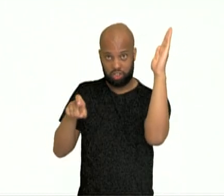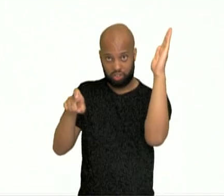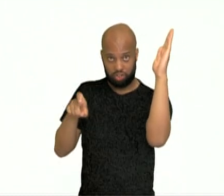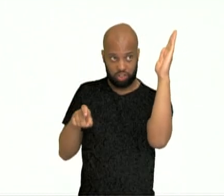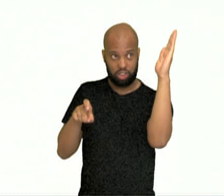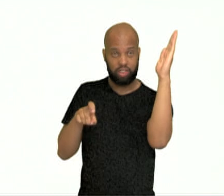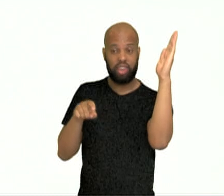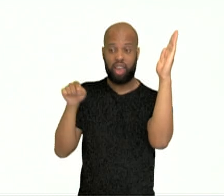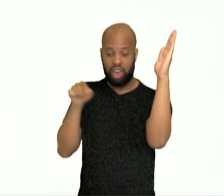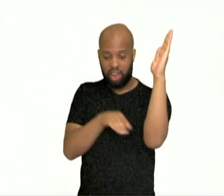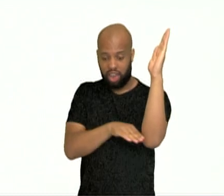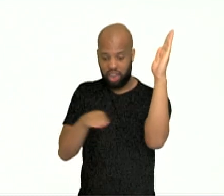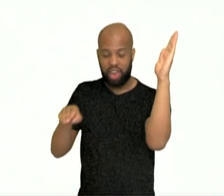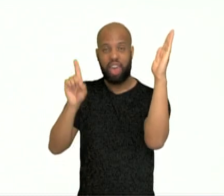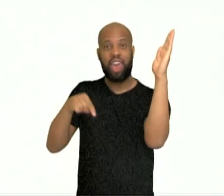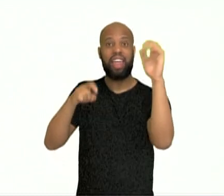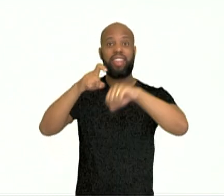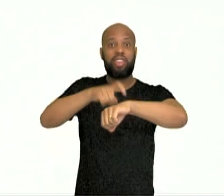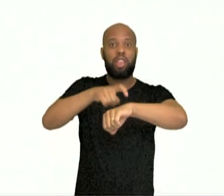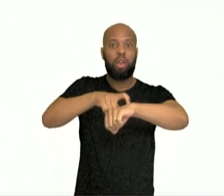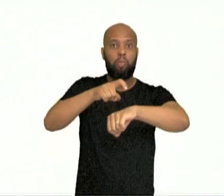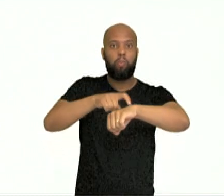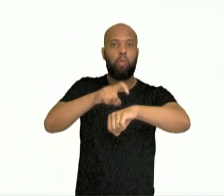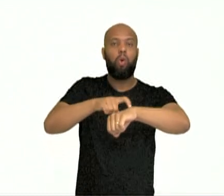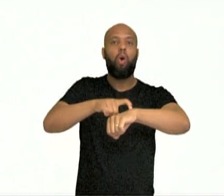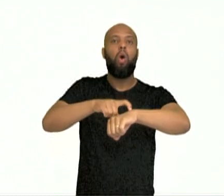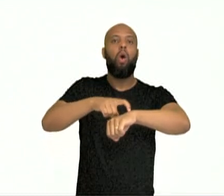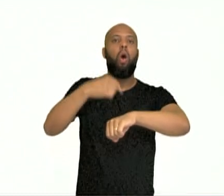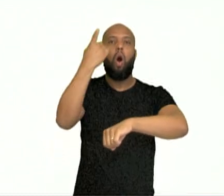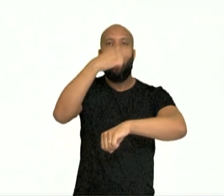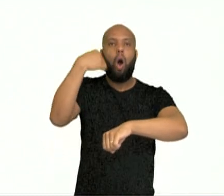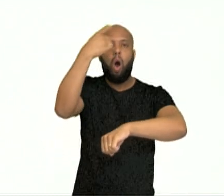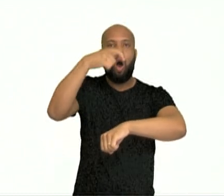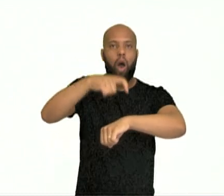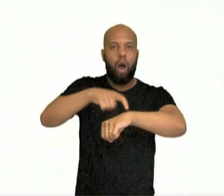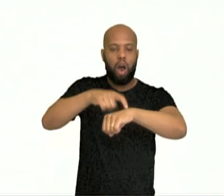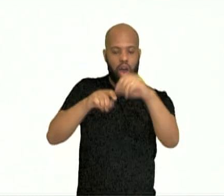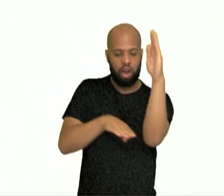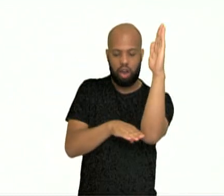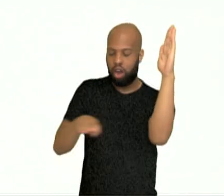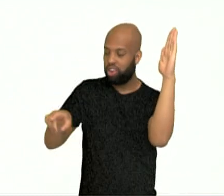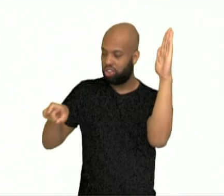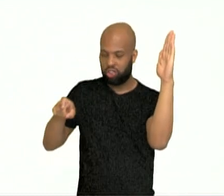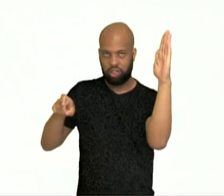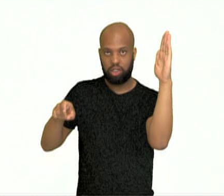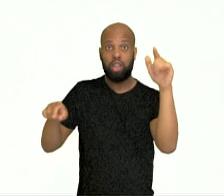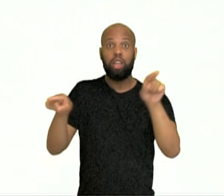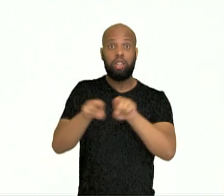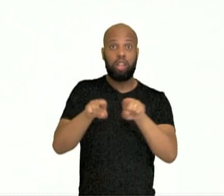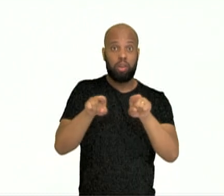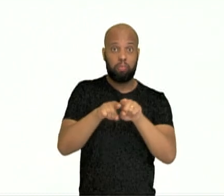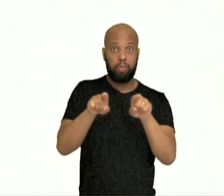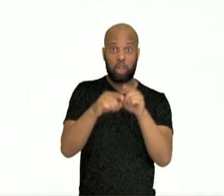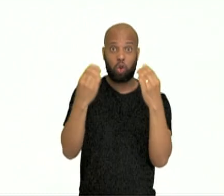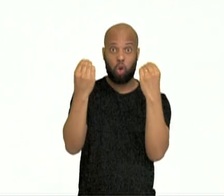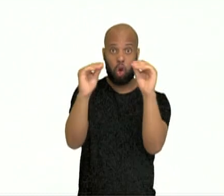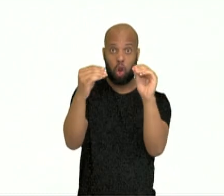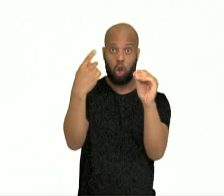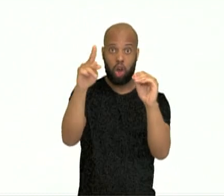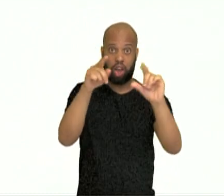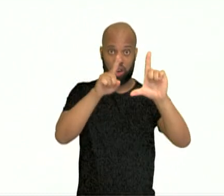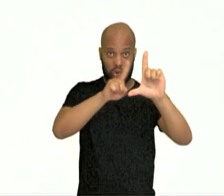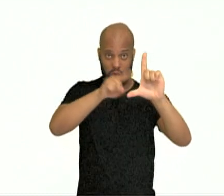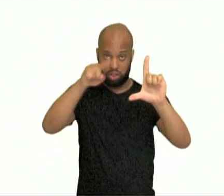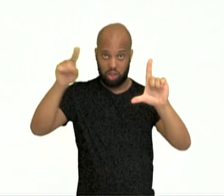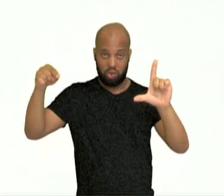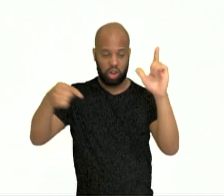abscissas, como o tempo. O tempo está em horas, né? De acordo com o enunciado do problema. considere o eixo Y, né, o eixo